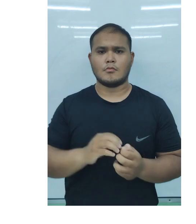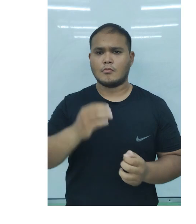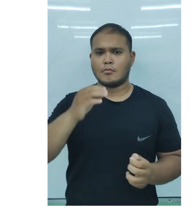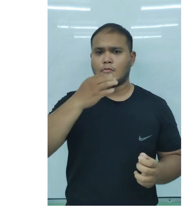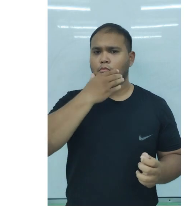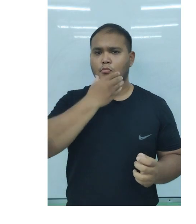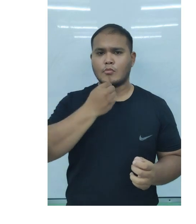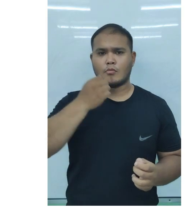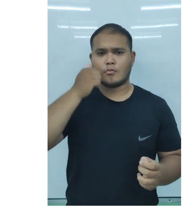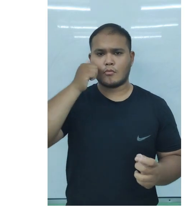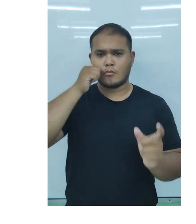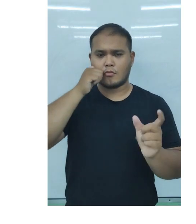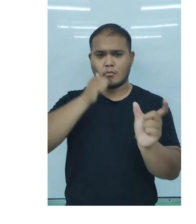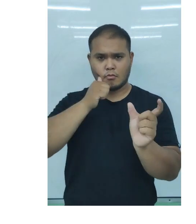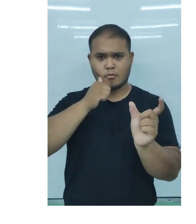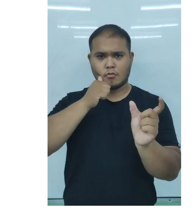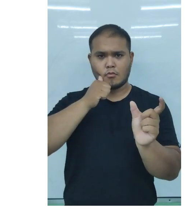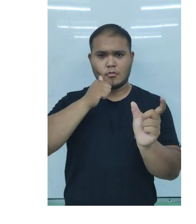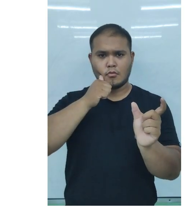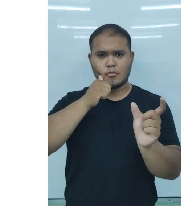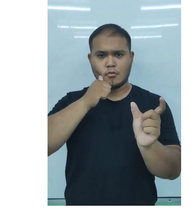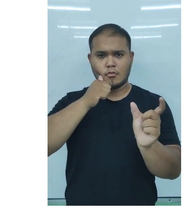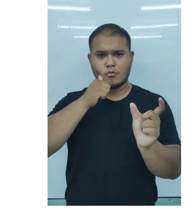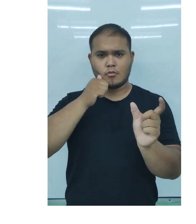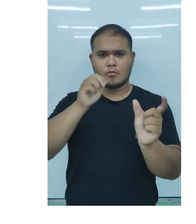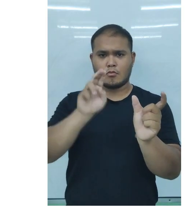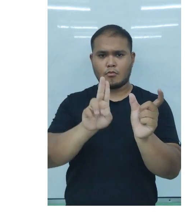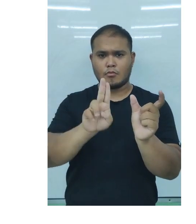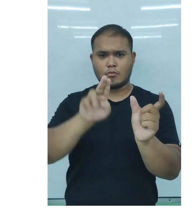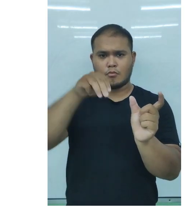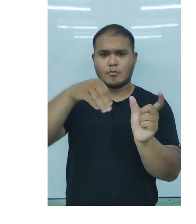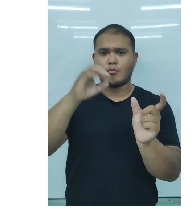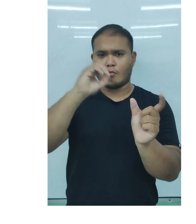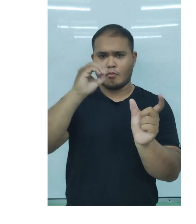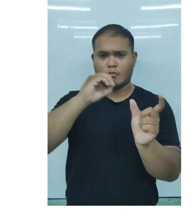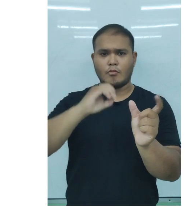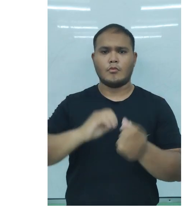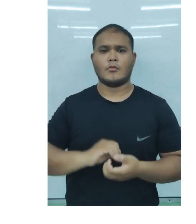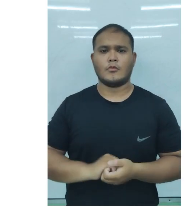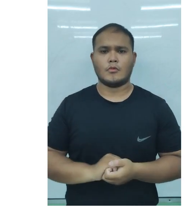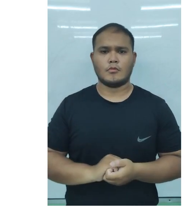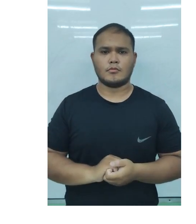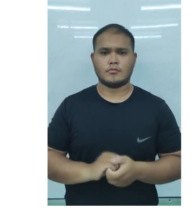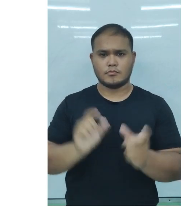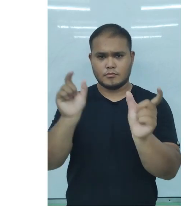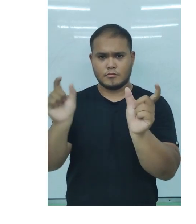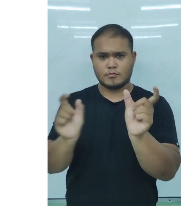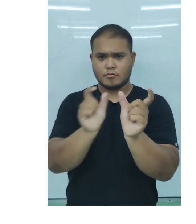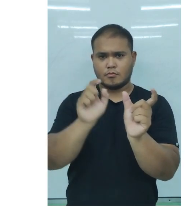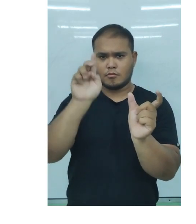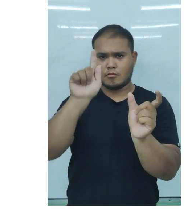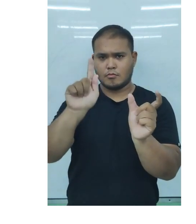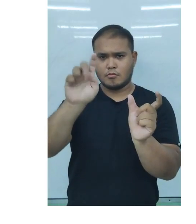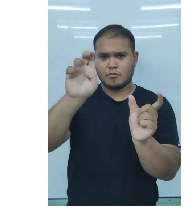clara feminino, claro neutro. Nós vamos destacar o genitivo singular,